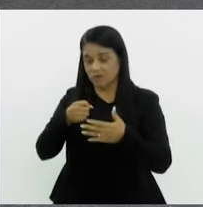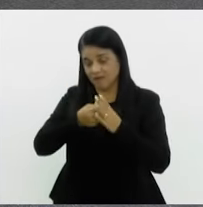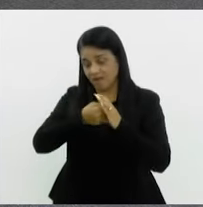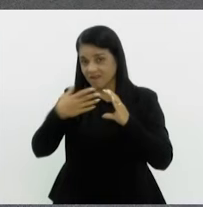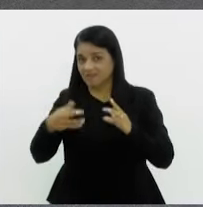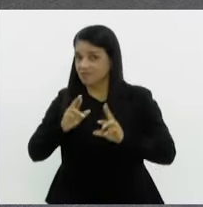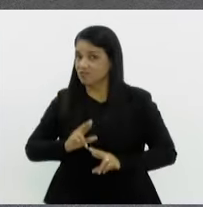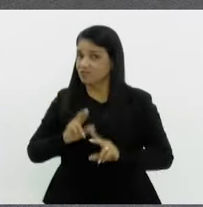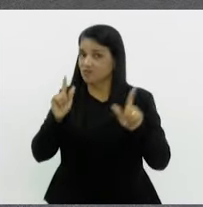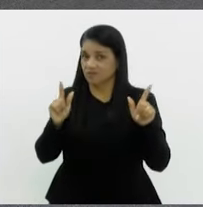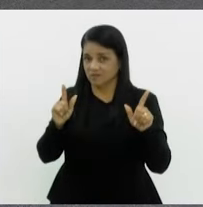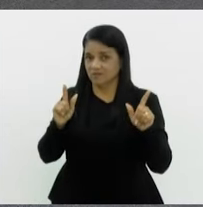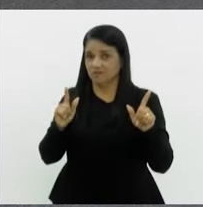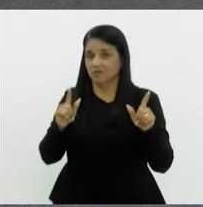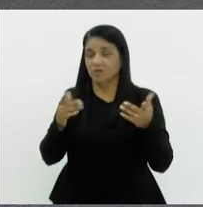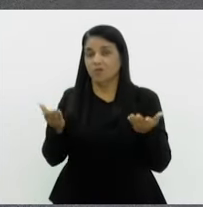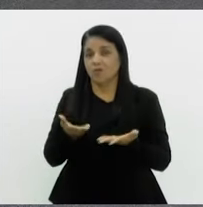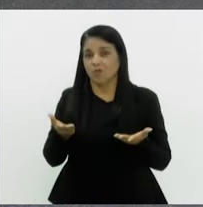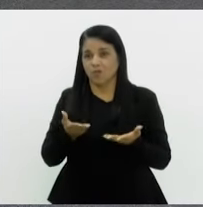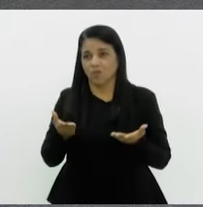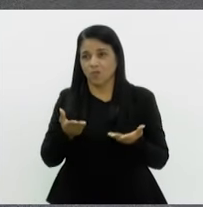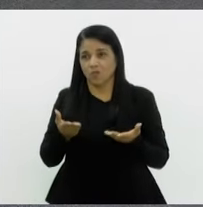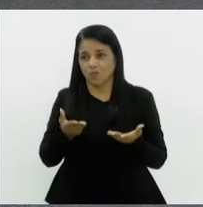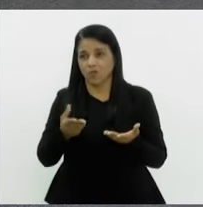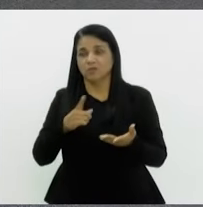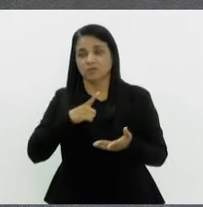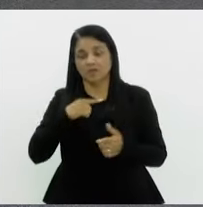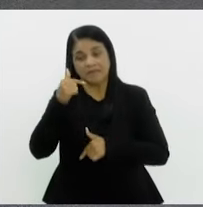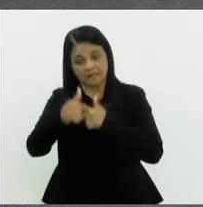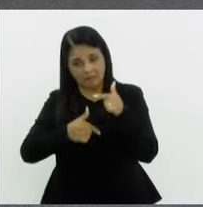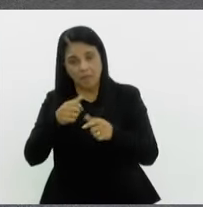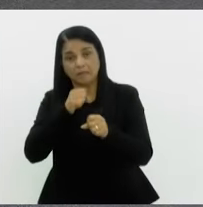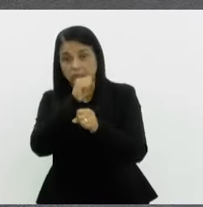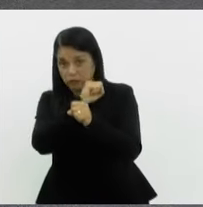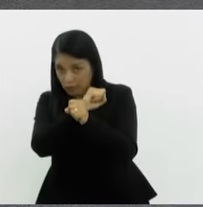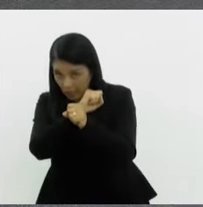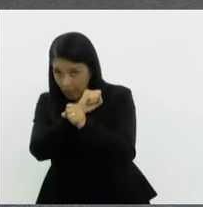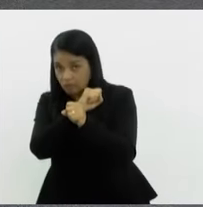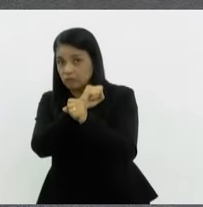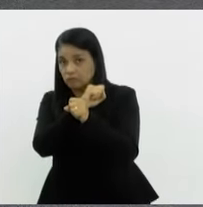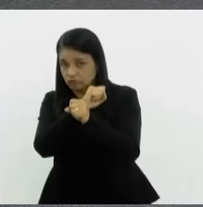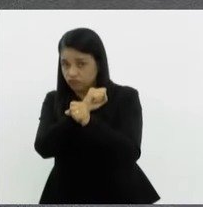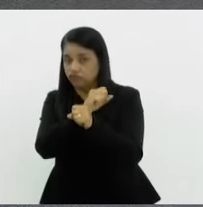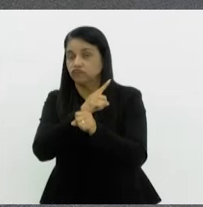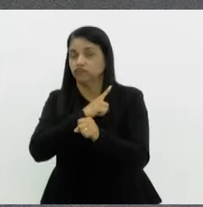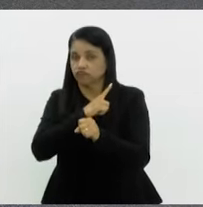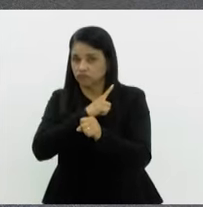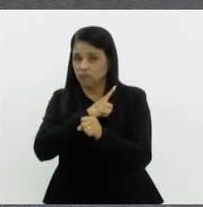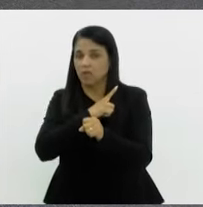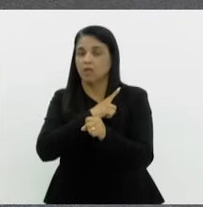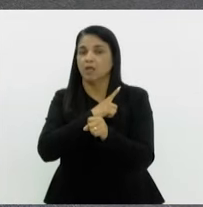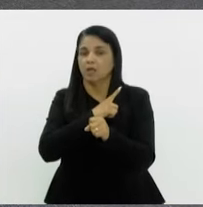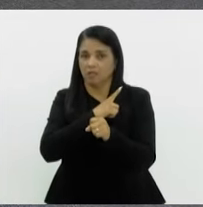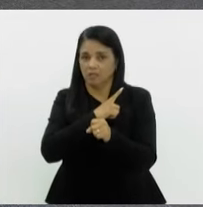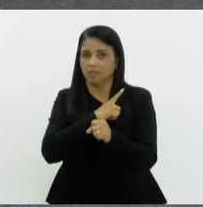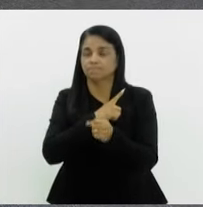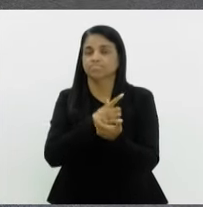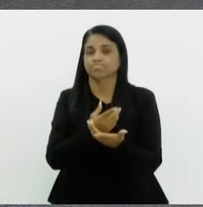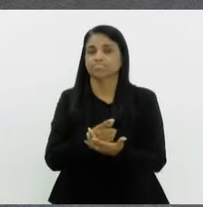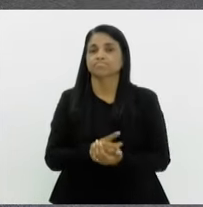né? Hoje a gente pega, ainda há trabalho escravo, né, considerado trabalho análogo à